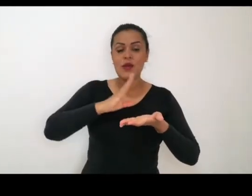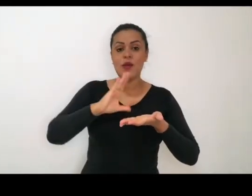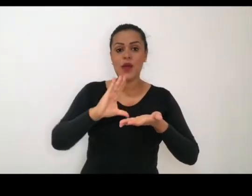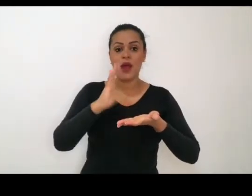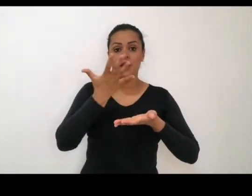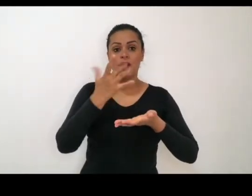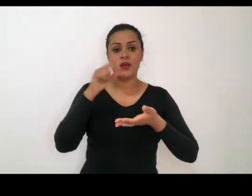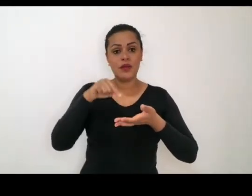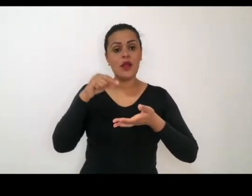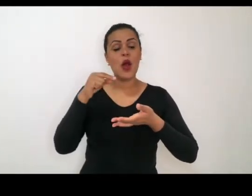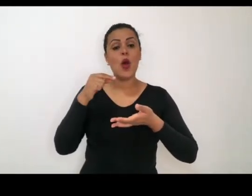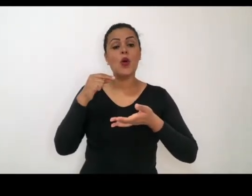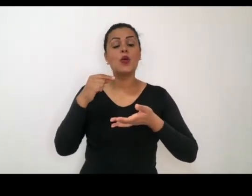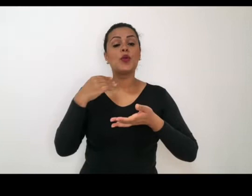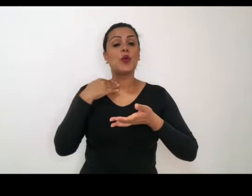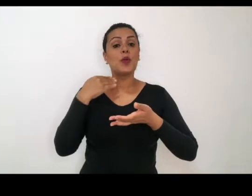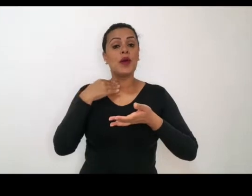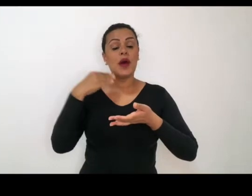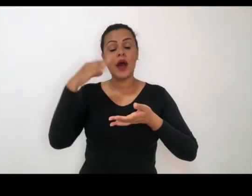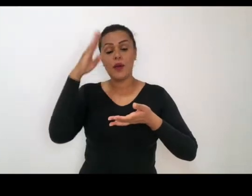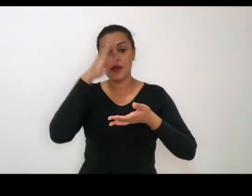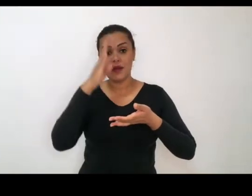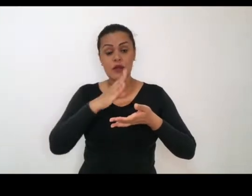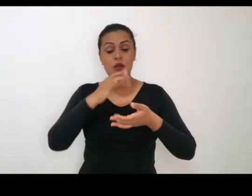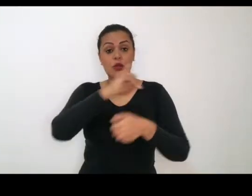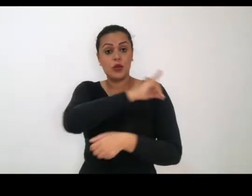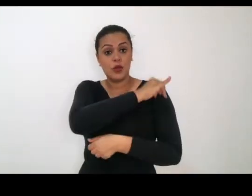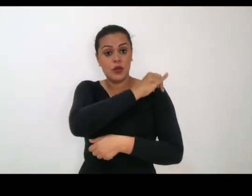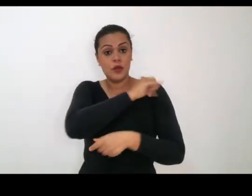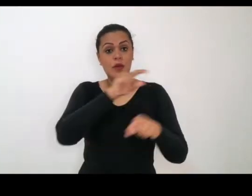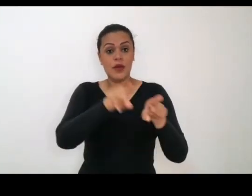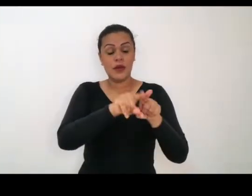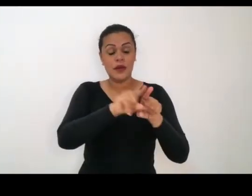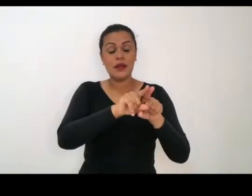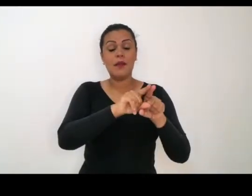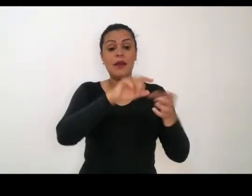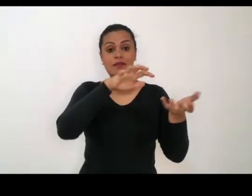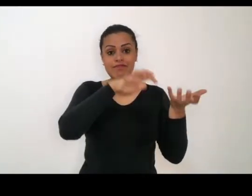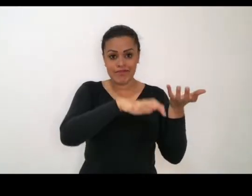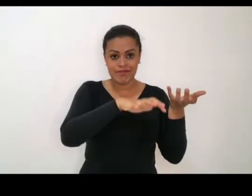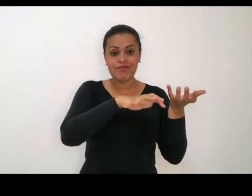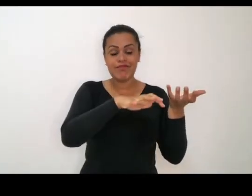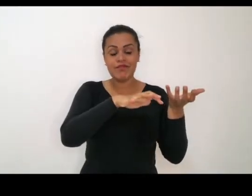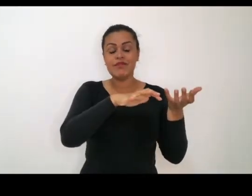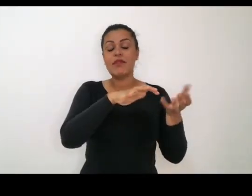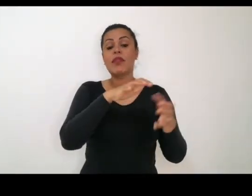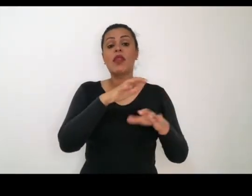Brasília. E lá, em 2003, nós resolvemos fazer